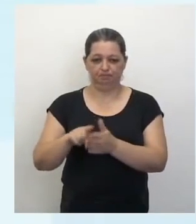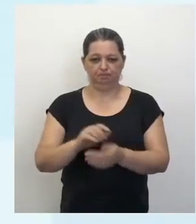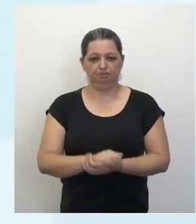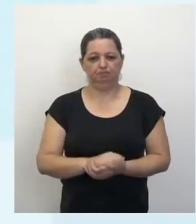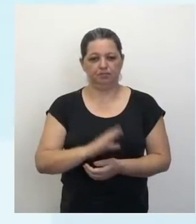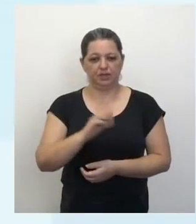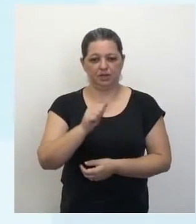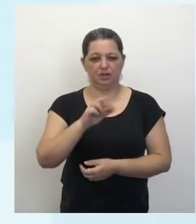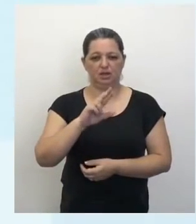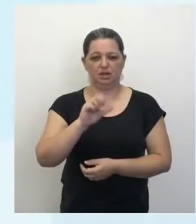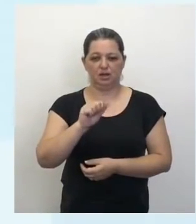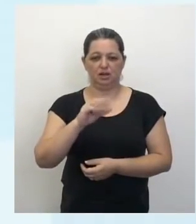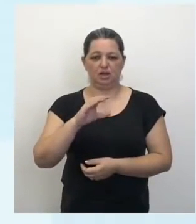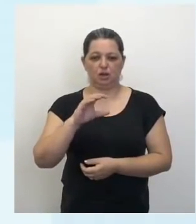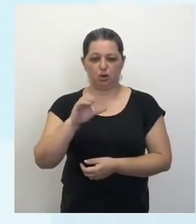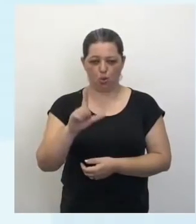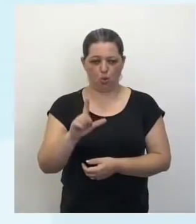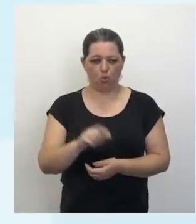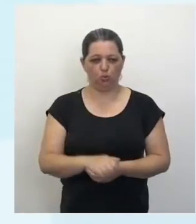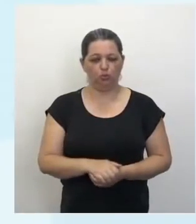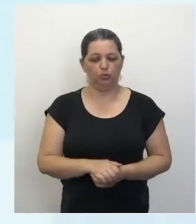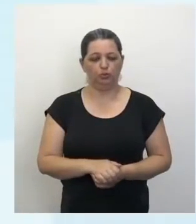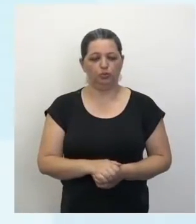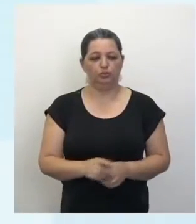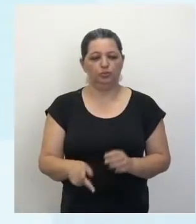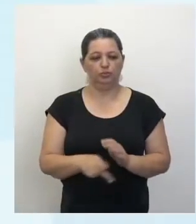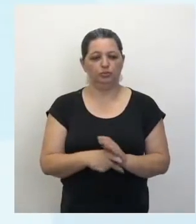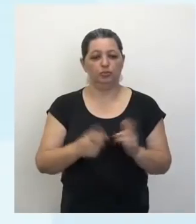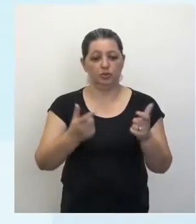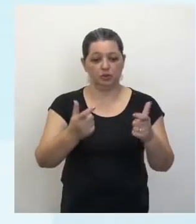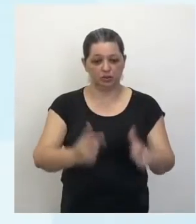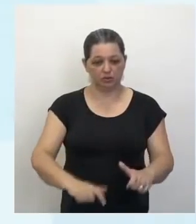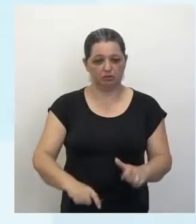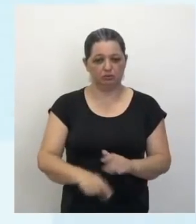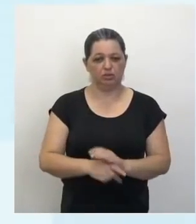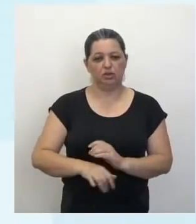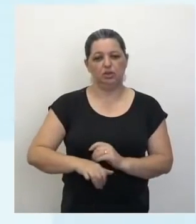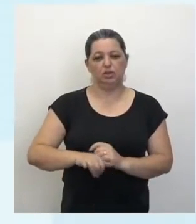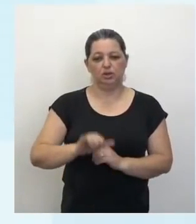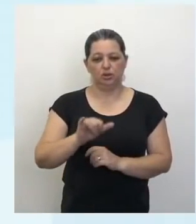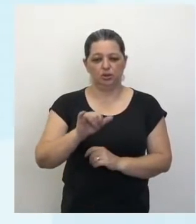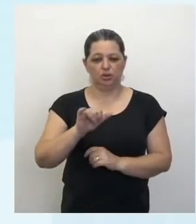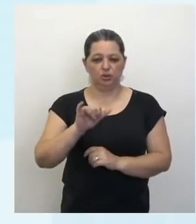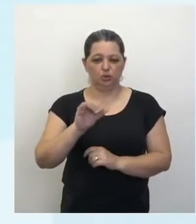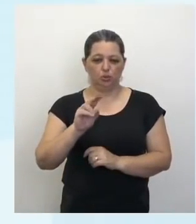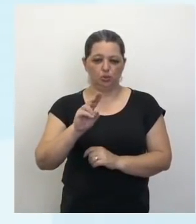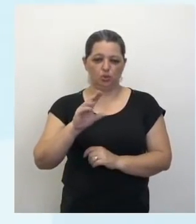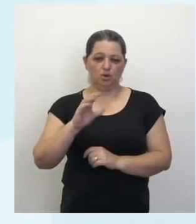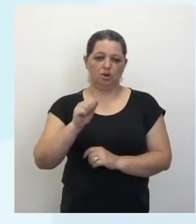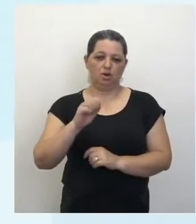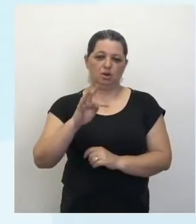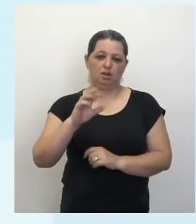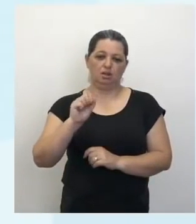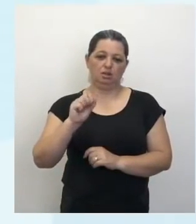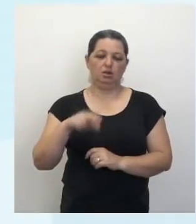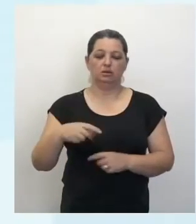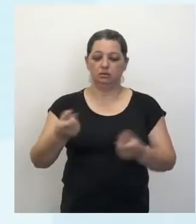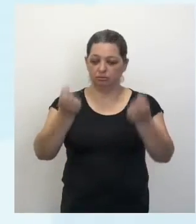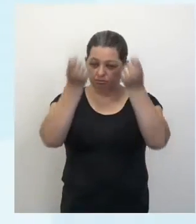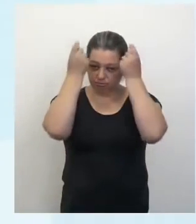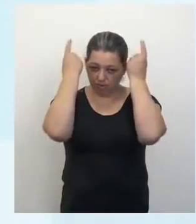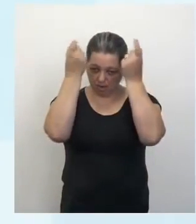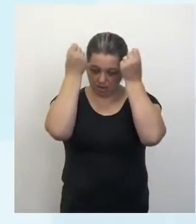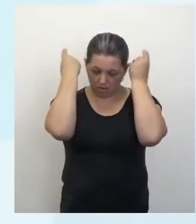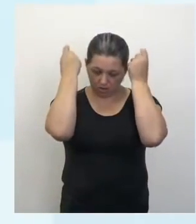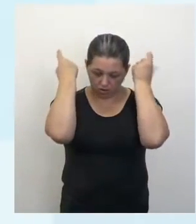Caracol de Chichén Itzá, situado nas planícies de Yucatán, no México. O monumento foi chamado de